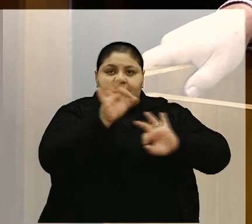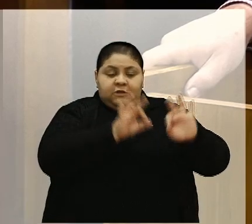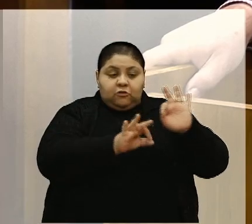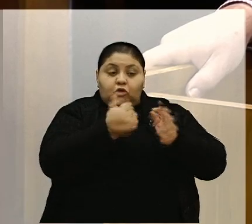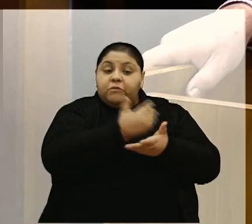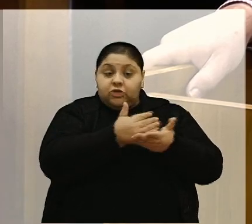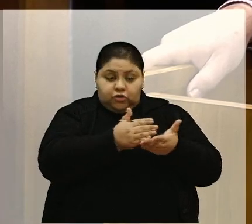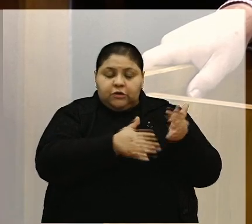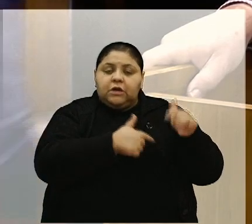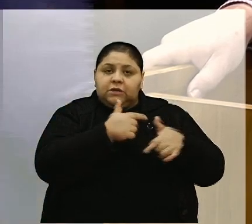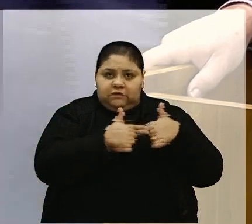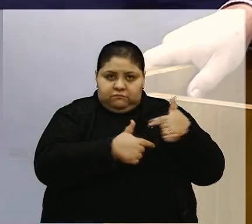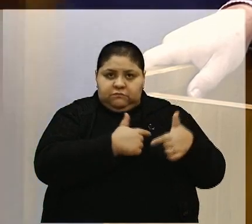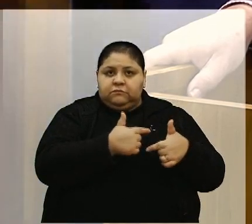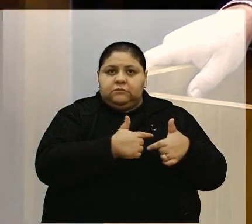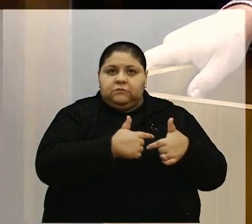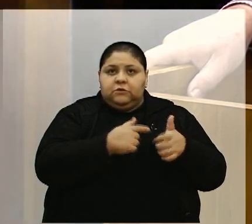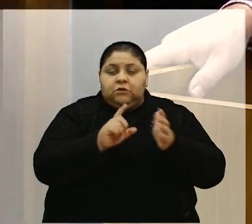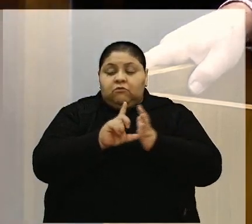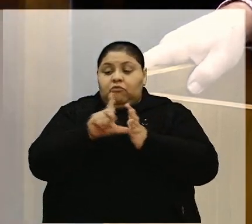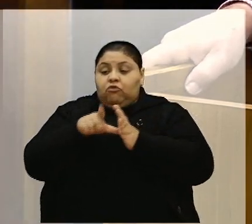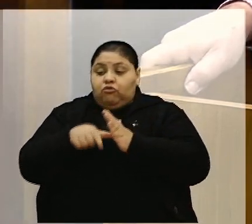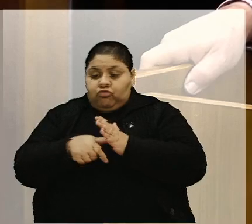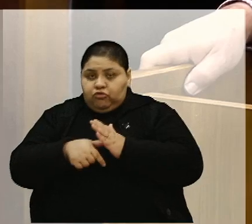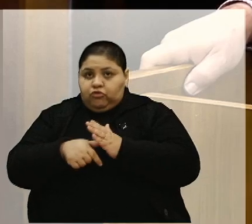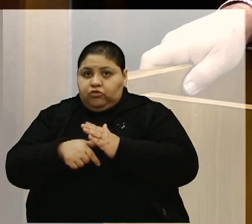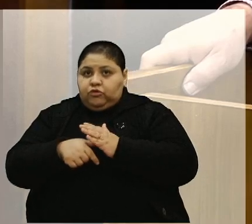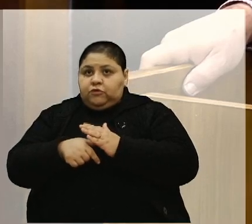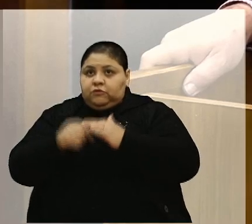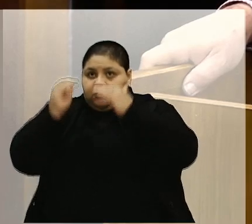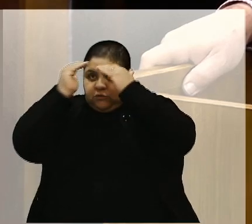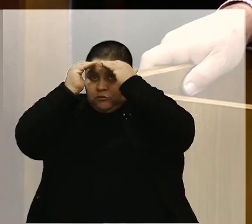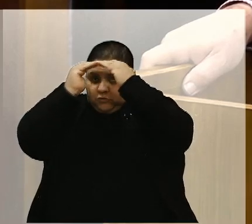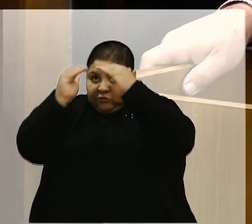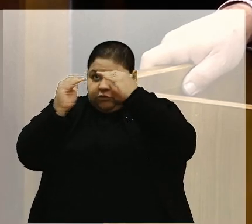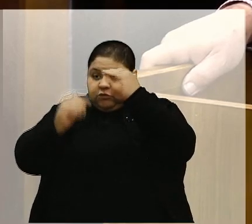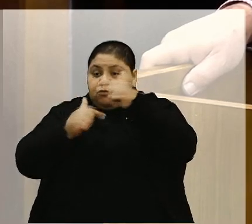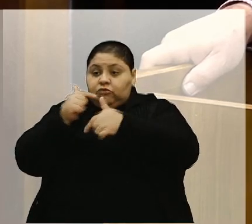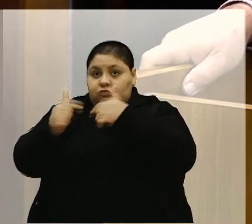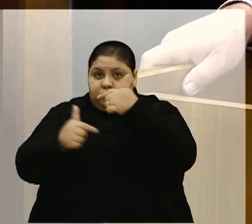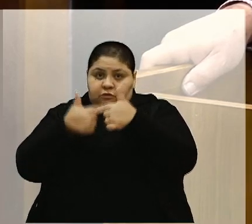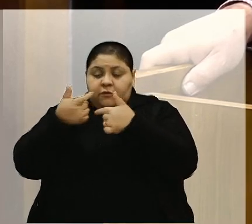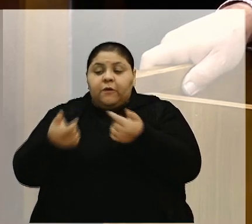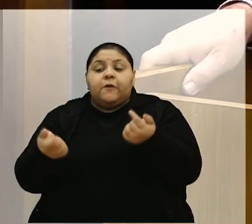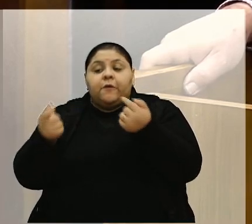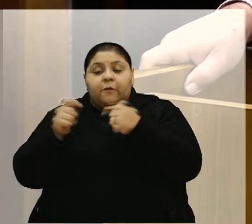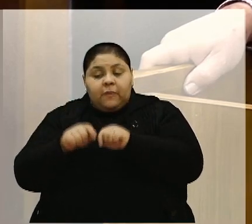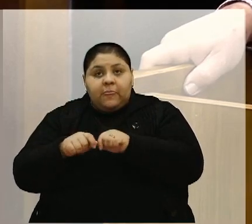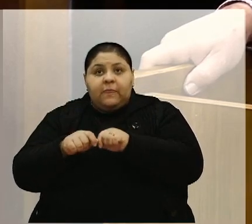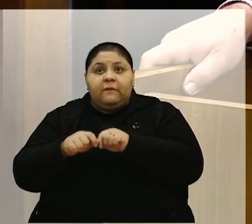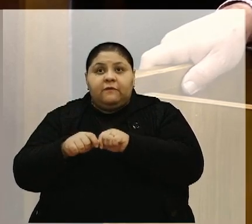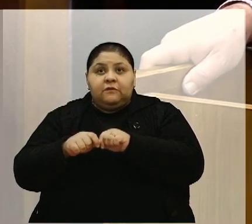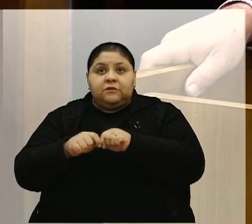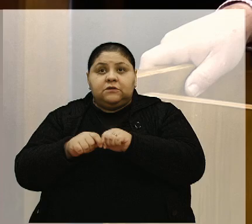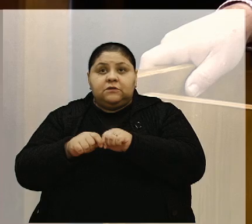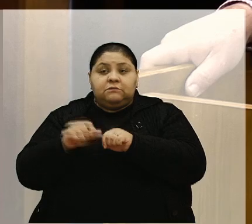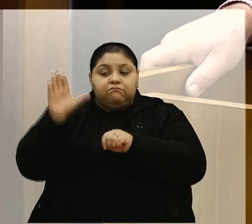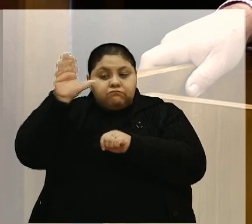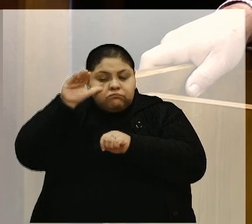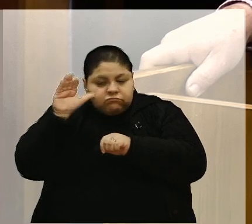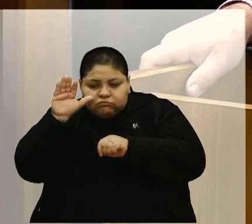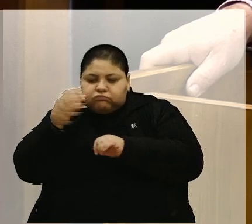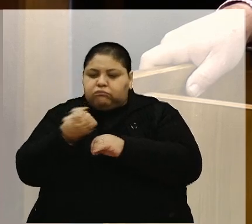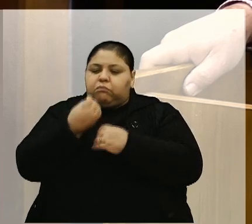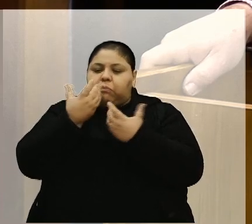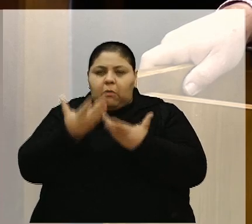trabalho, e logo cumprindo uma carga horária de trabalho, elas precisam passar pelo processo de revisão.